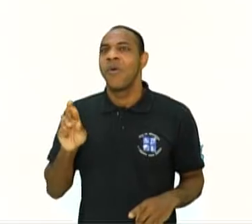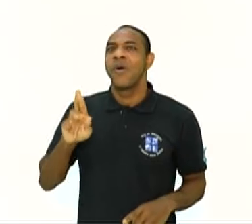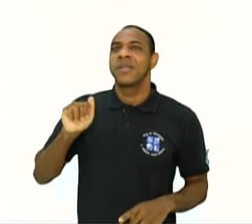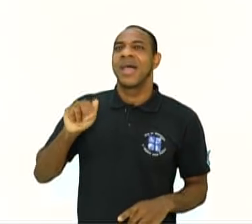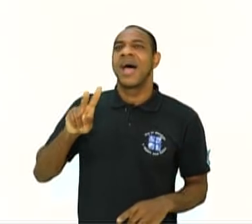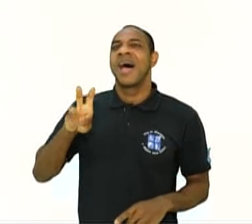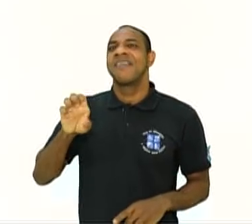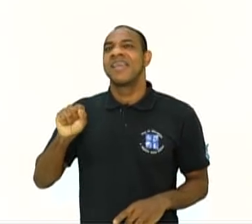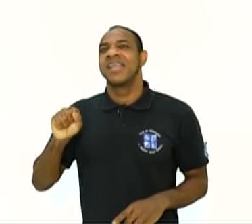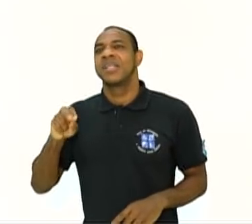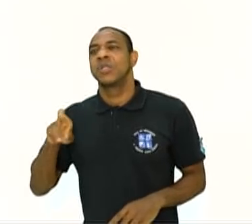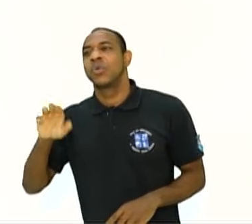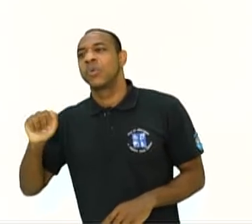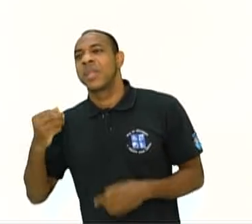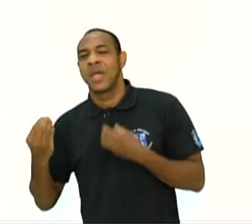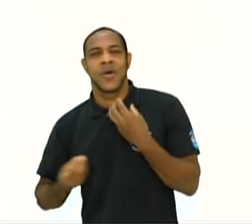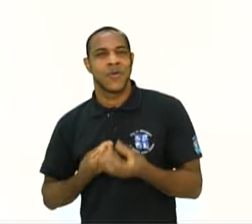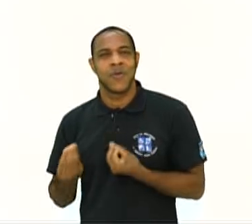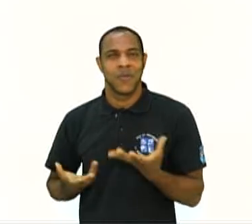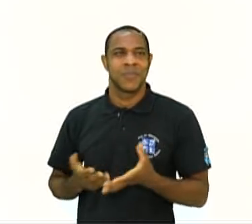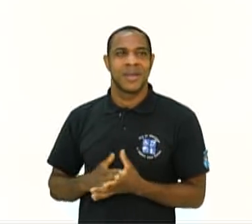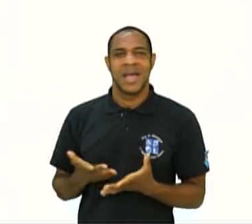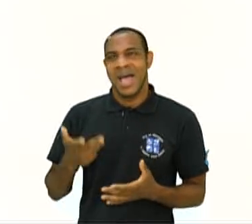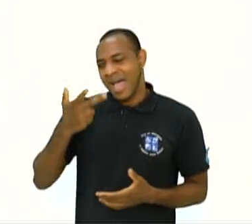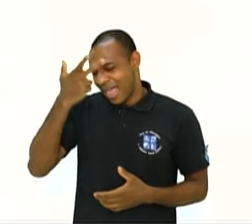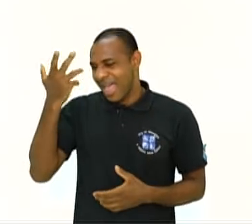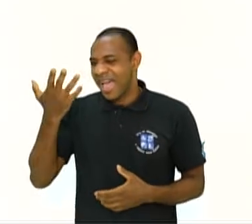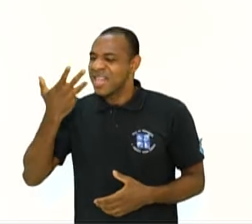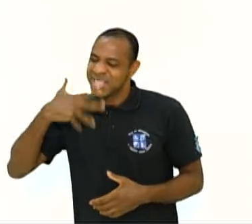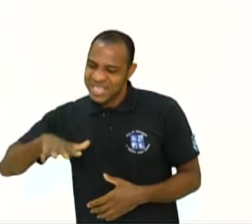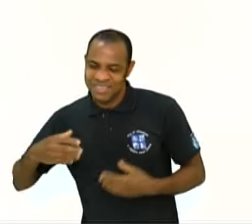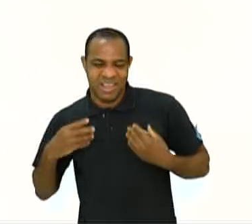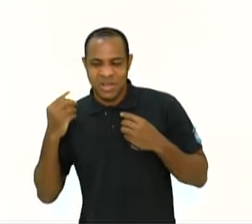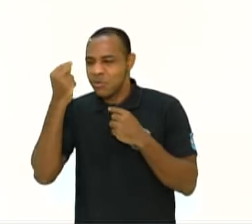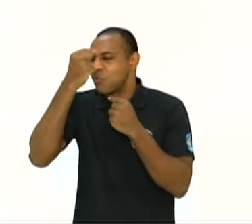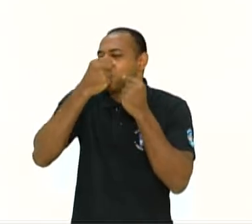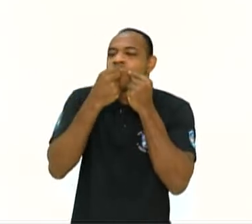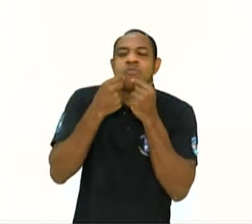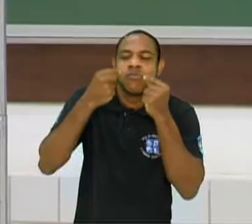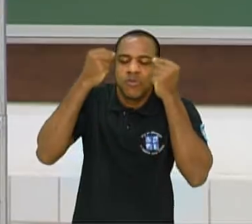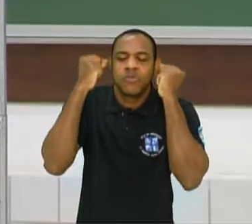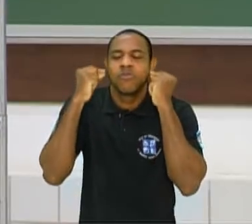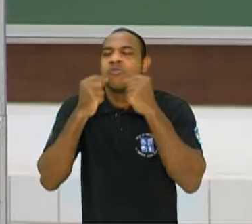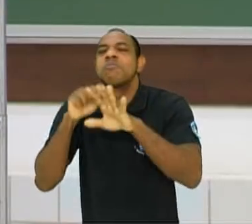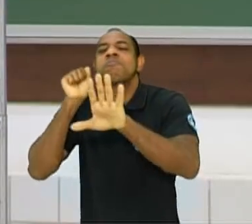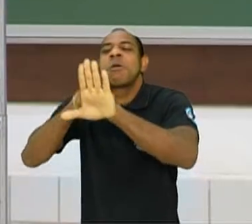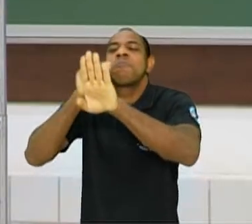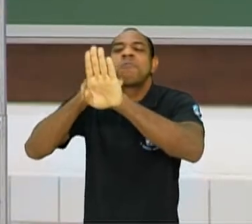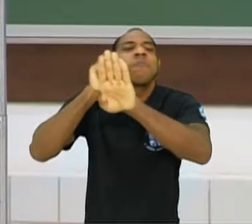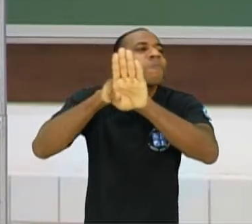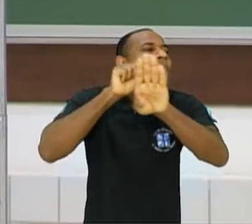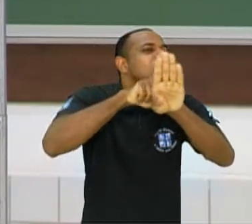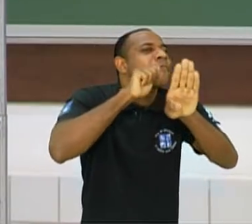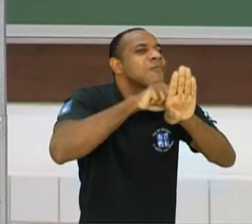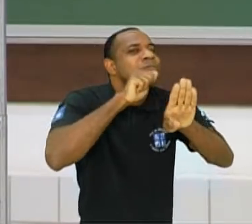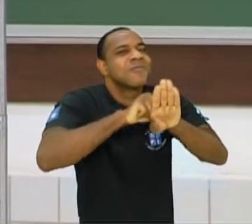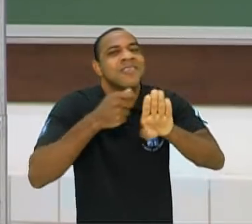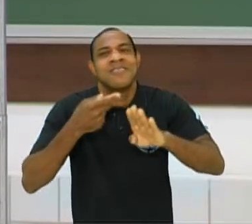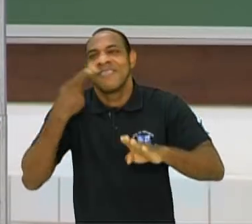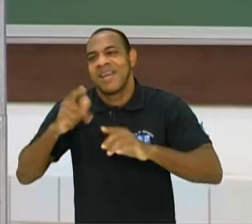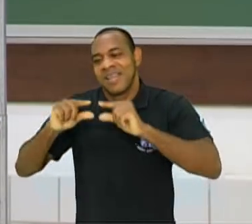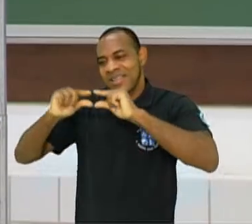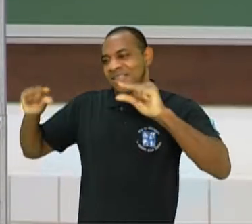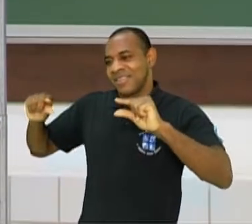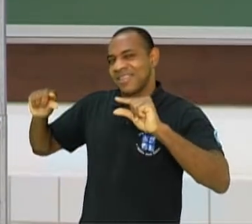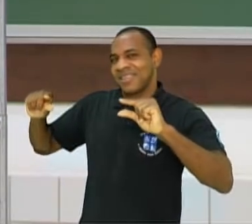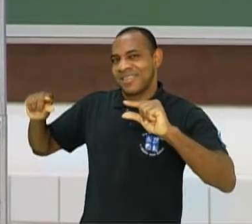fantasiam para esse dia, saem nas casas, nas vizinhanças, batendo nas portas e dizendo essa